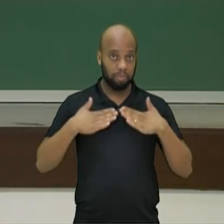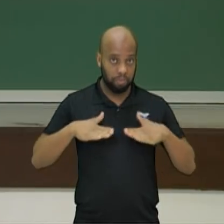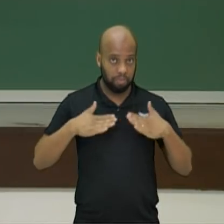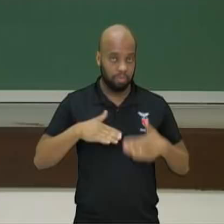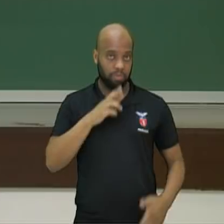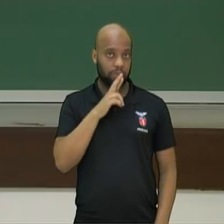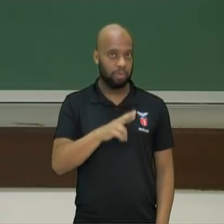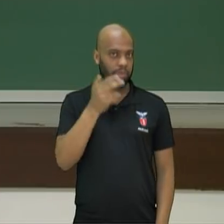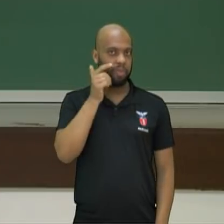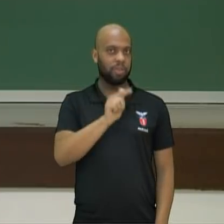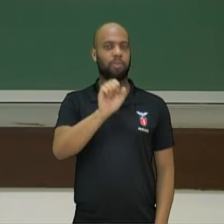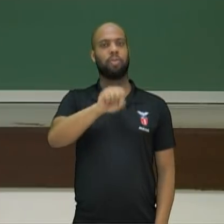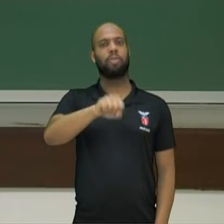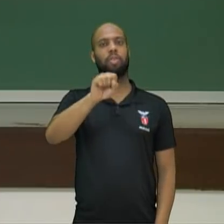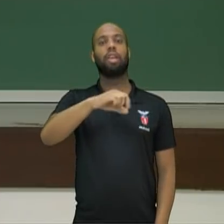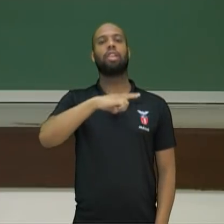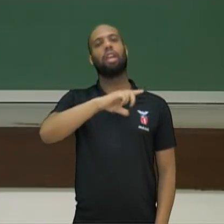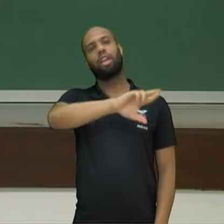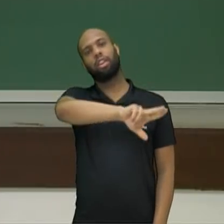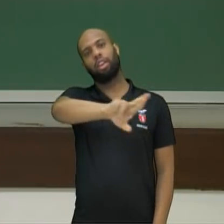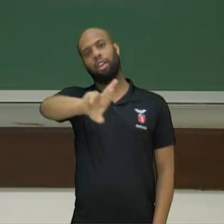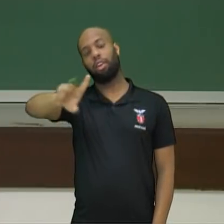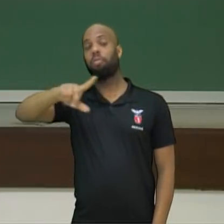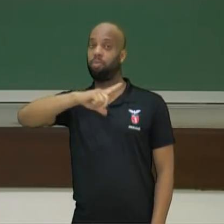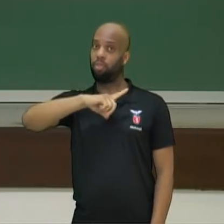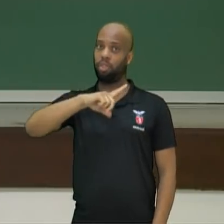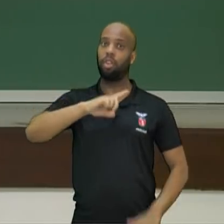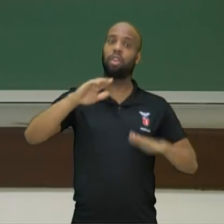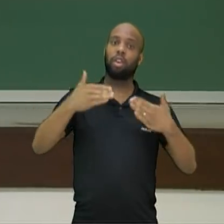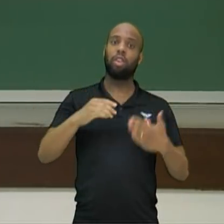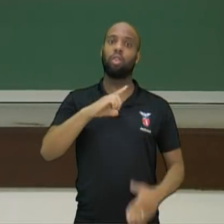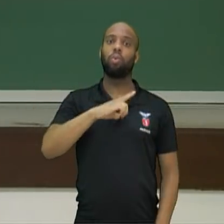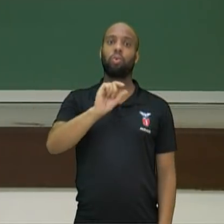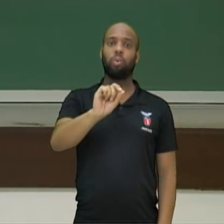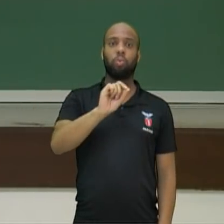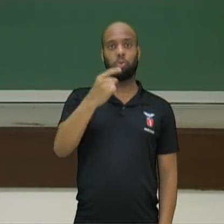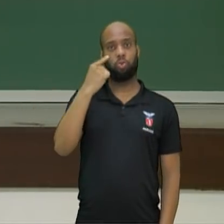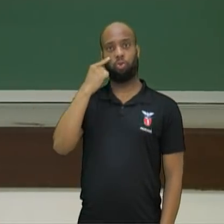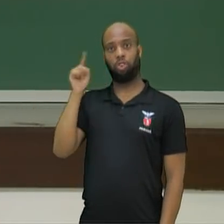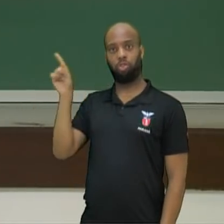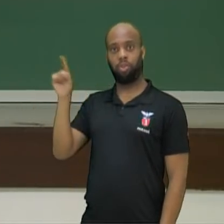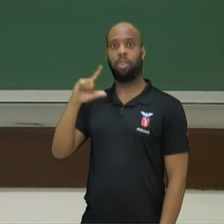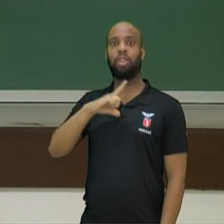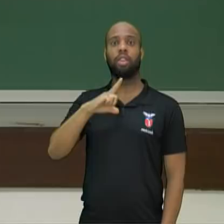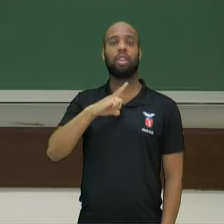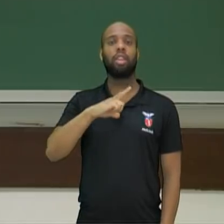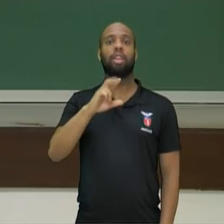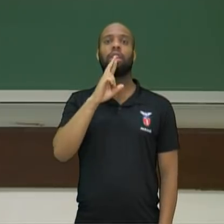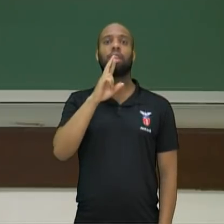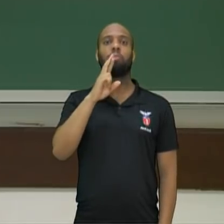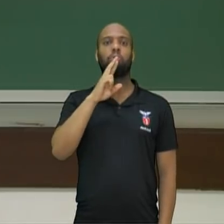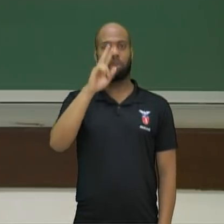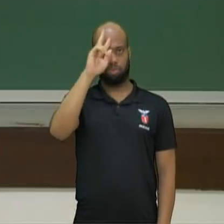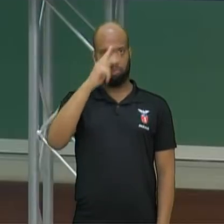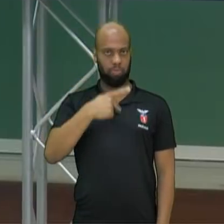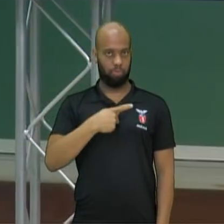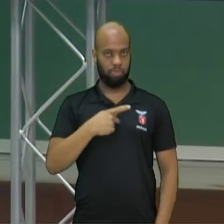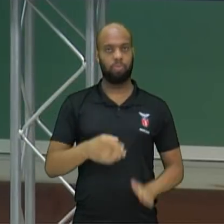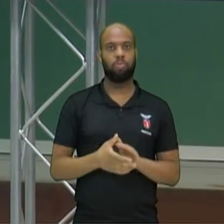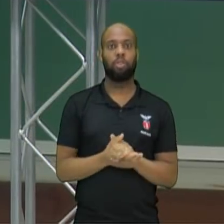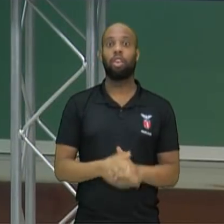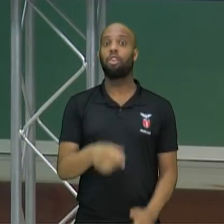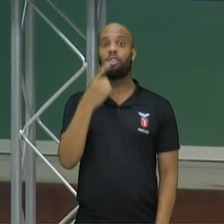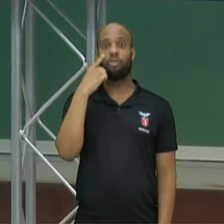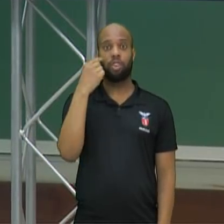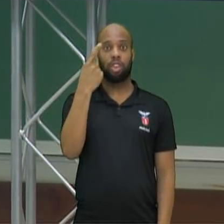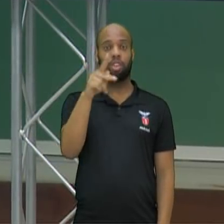Tranquilinhos lá? Claro que sim, nós temos vários, né? Então, nós temos ali resposta pessoal, né? Veja se a de